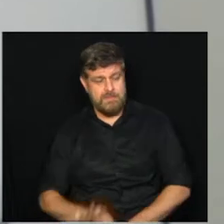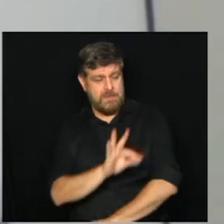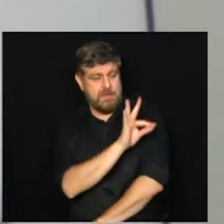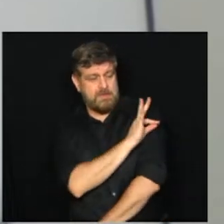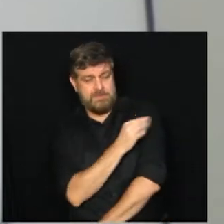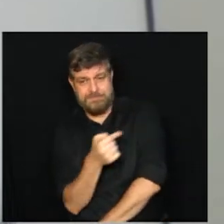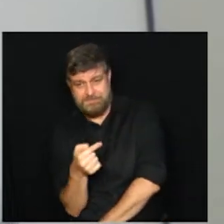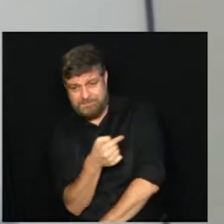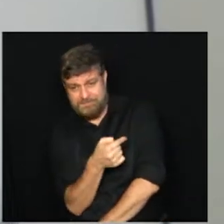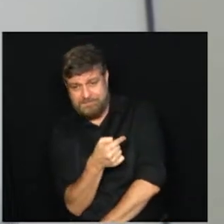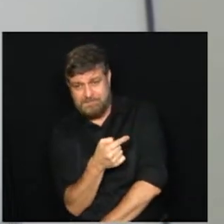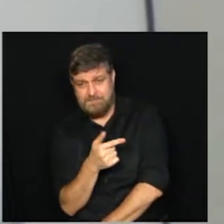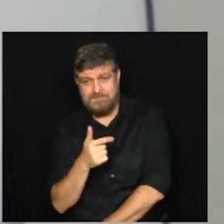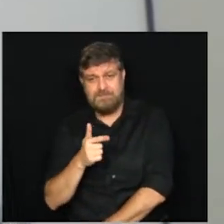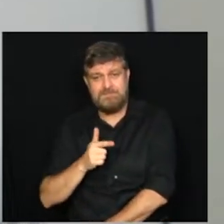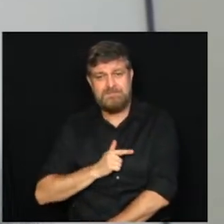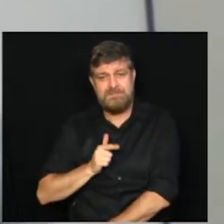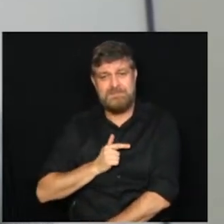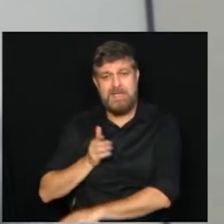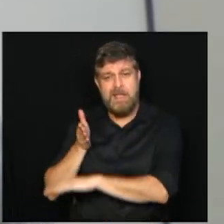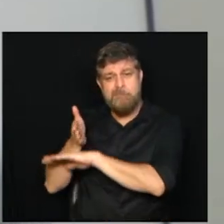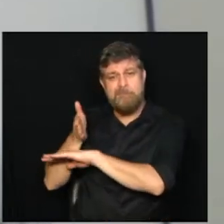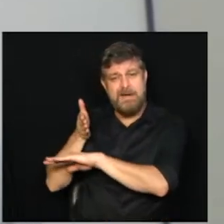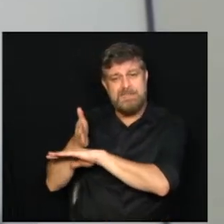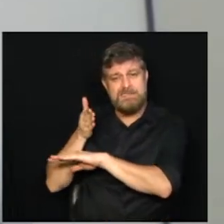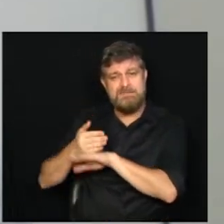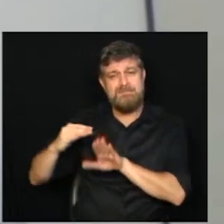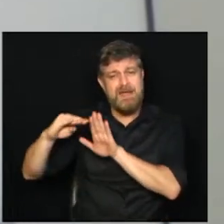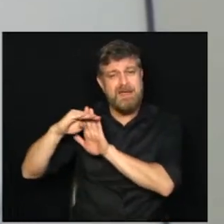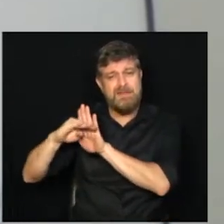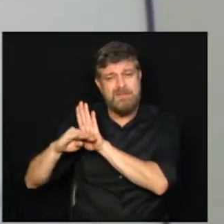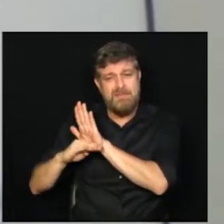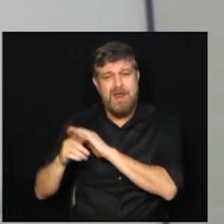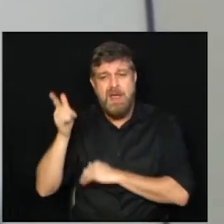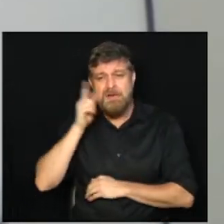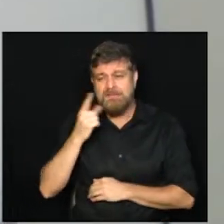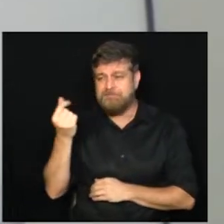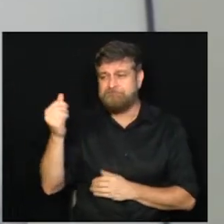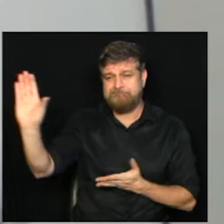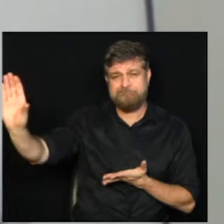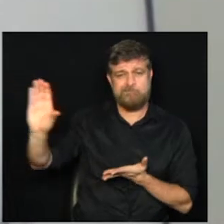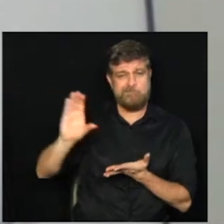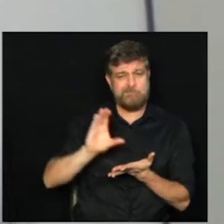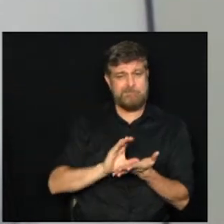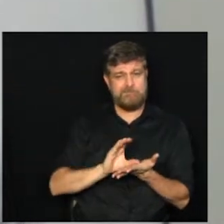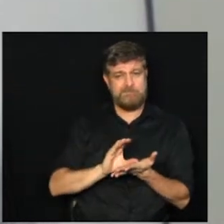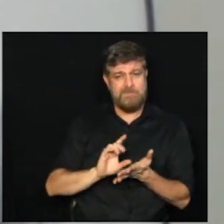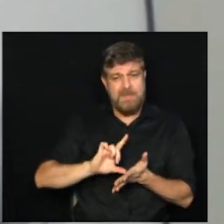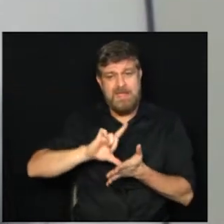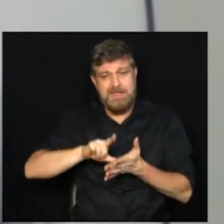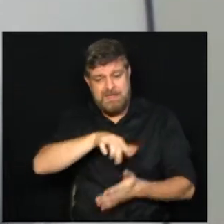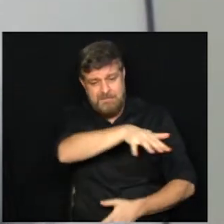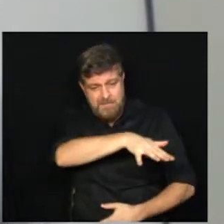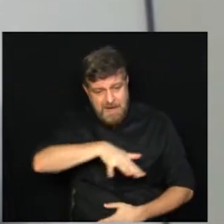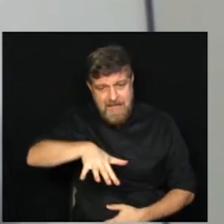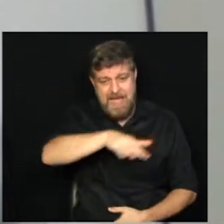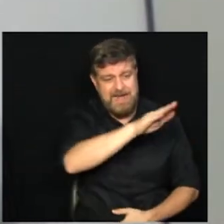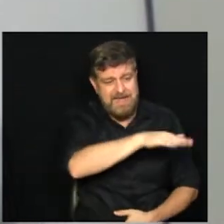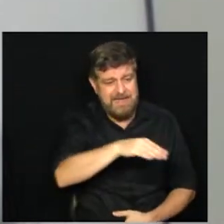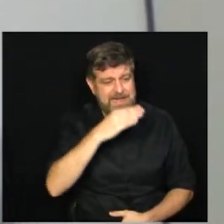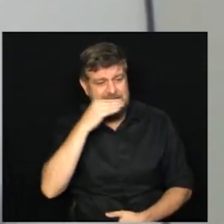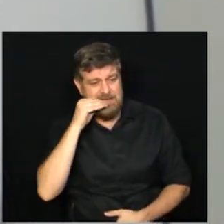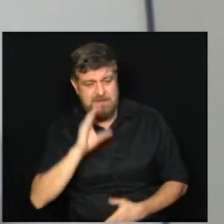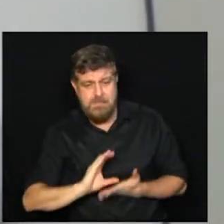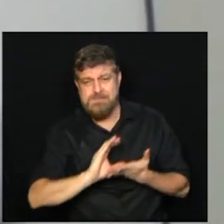que entrar num programa para poder arrecadar dinheiro, para poder, então, investir em criança e adolescente na